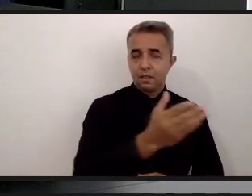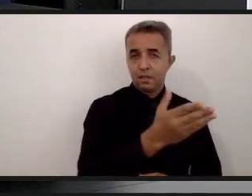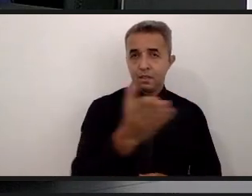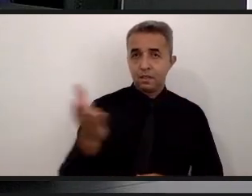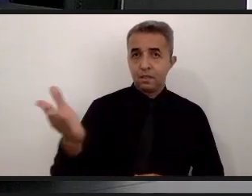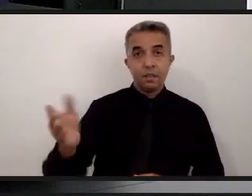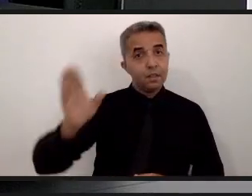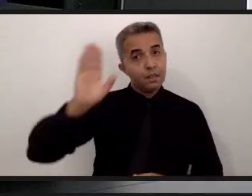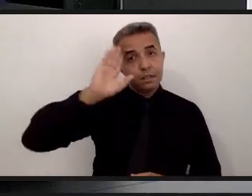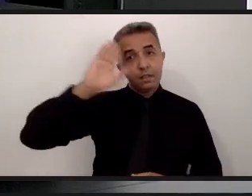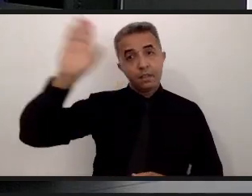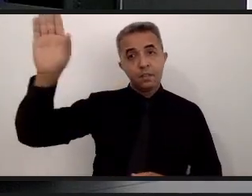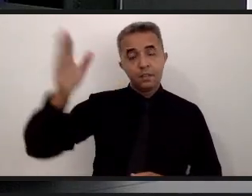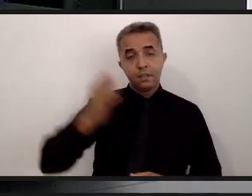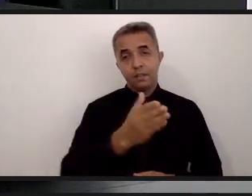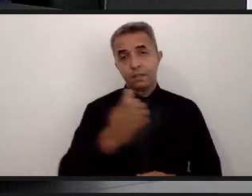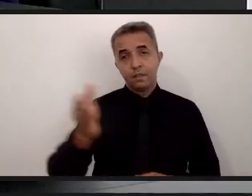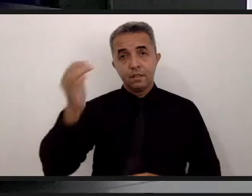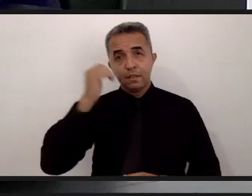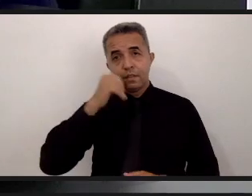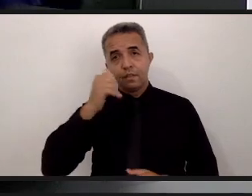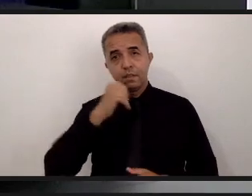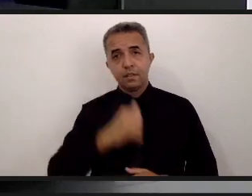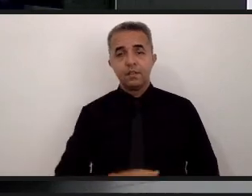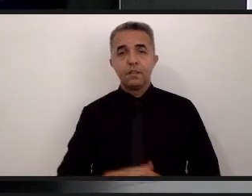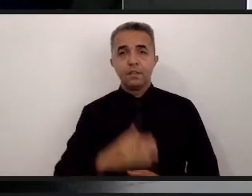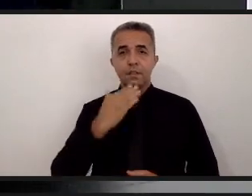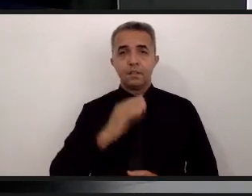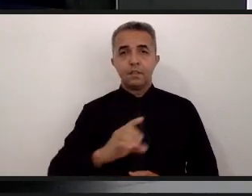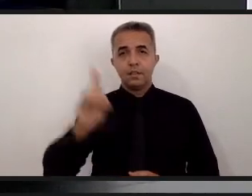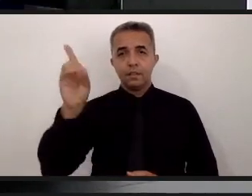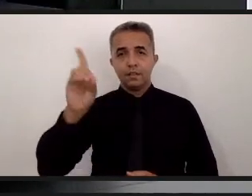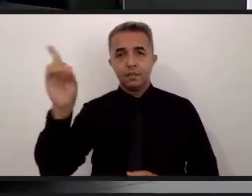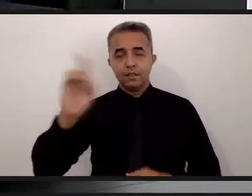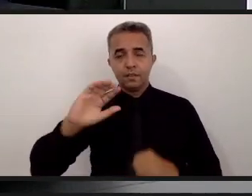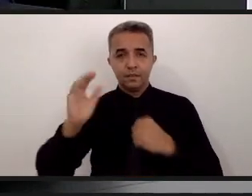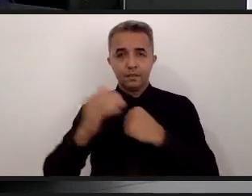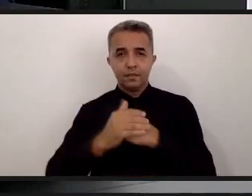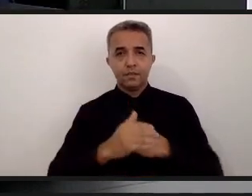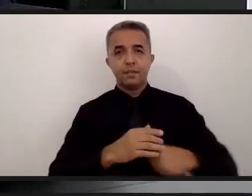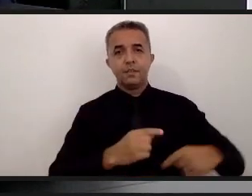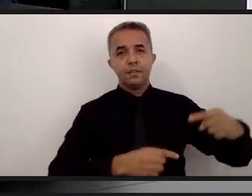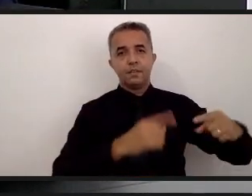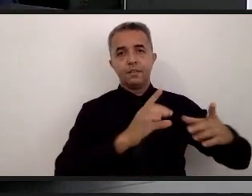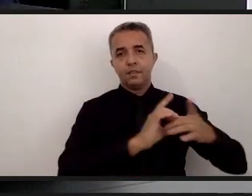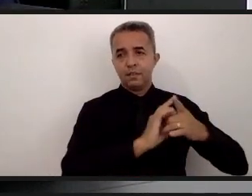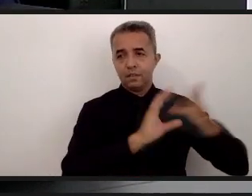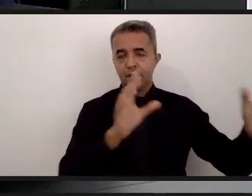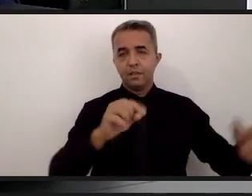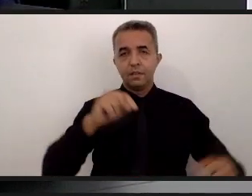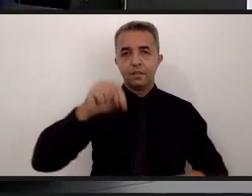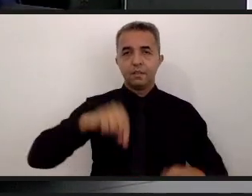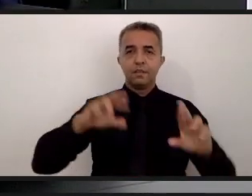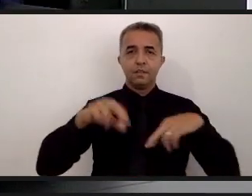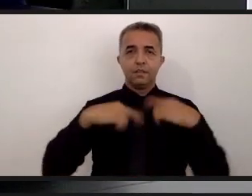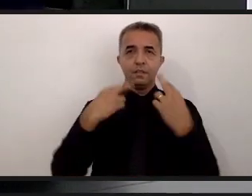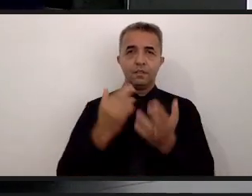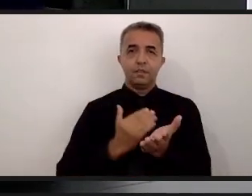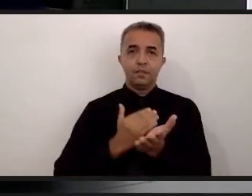mulheres. Invocando a proteção de Deus e em nome da liberdade, da democracia, declaro aberta essa sessão